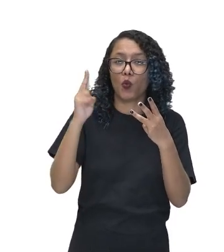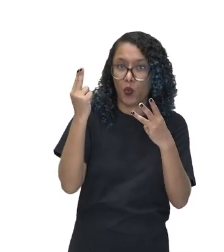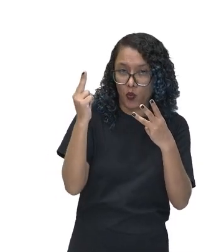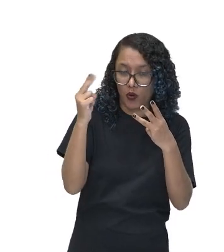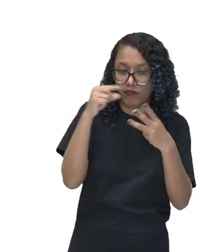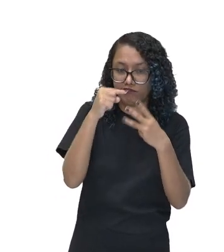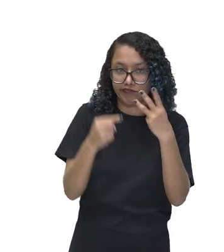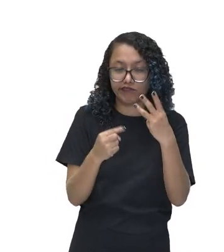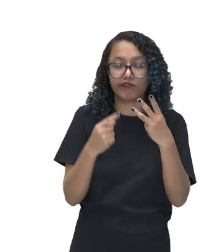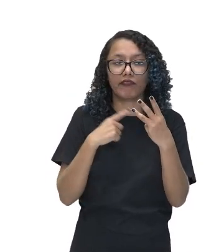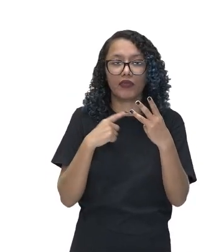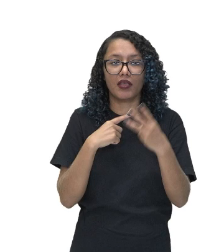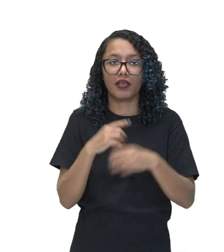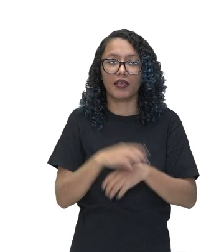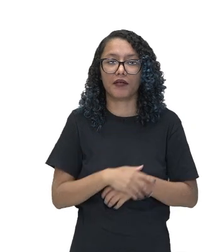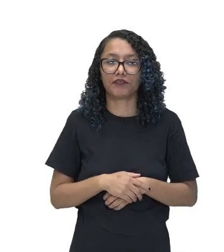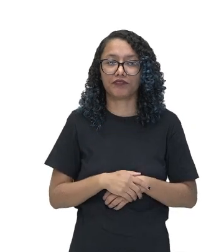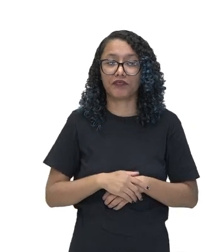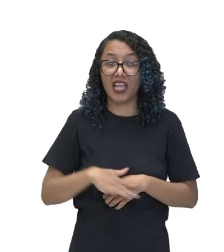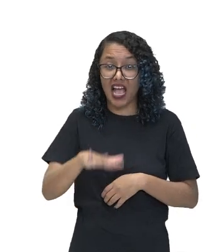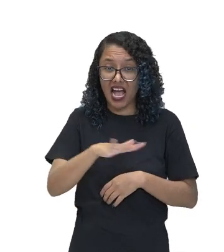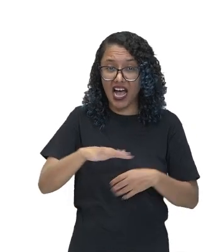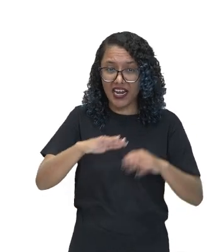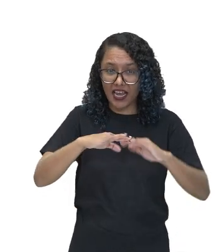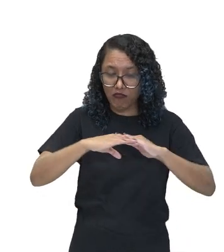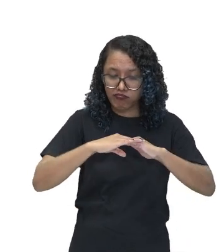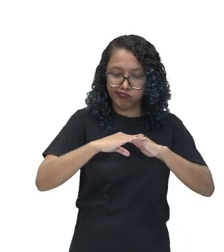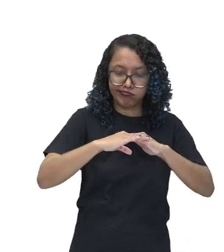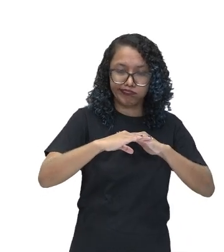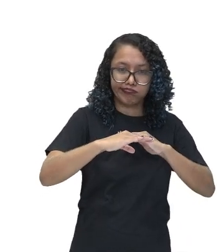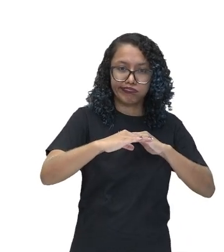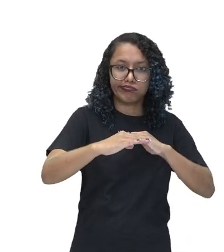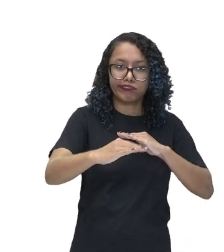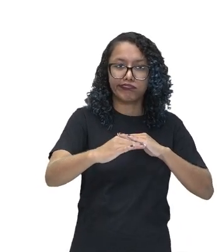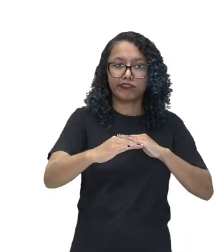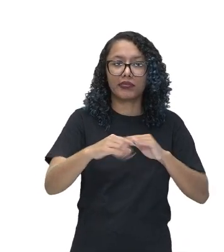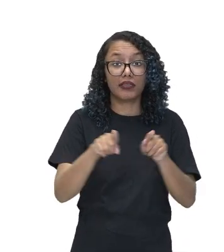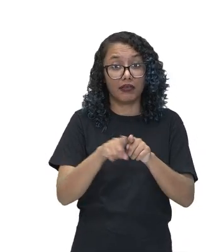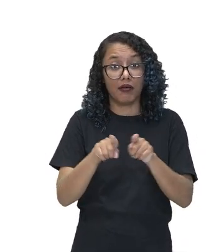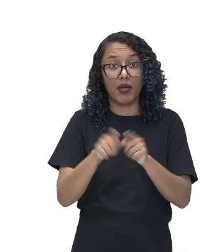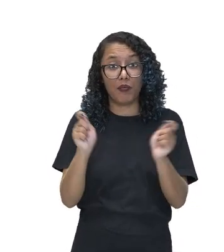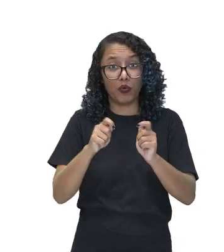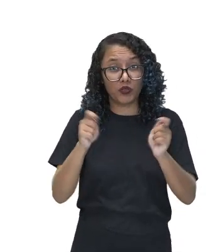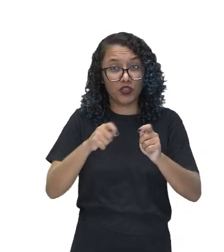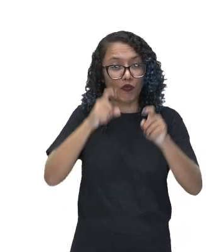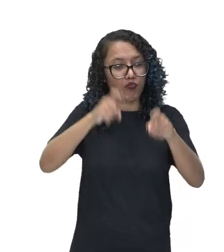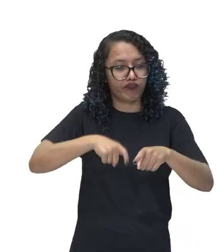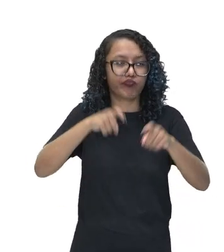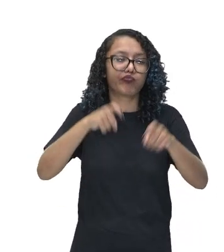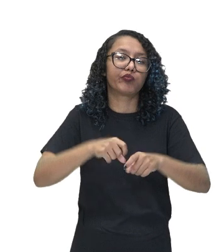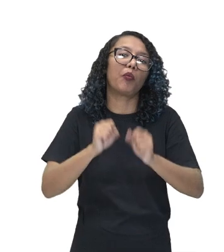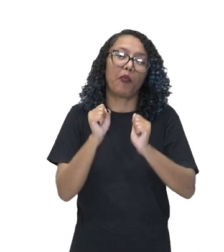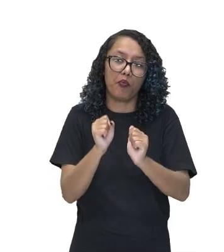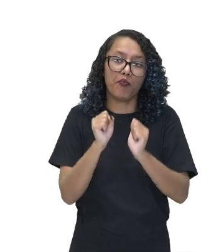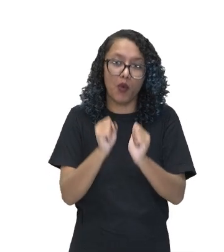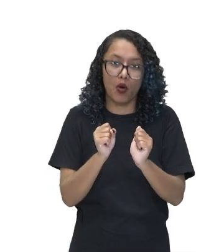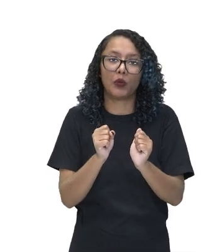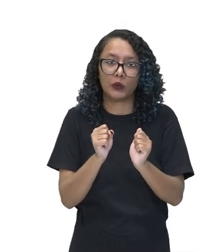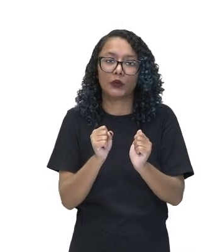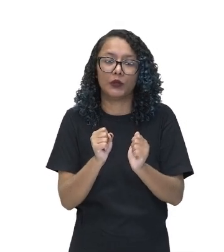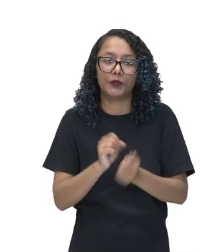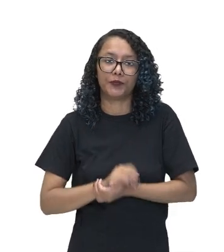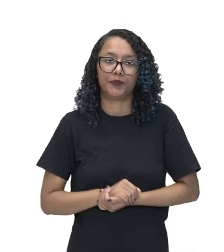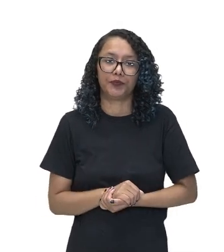e a qualidade do solo possibilitam a prática agrícola. Então, aí na região do Pampa,